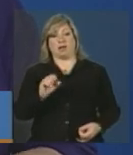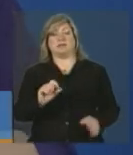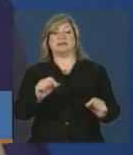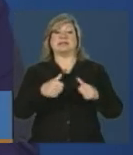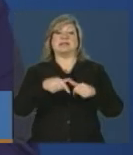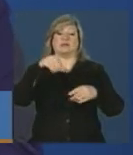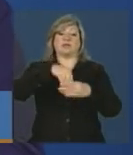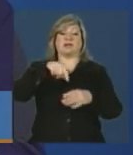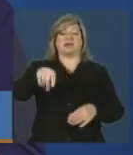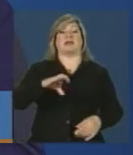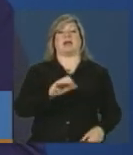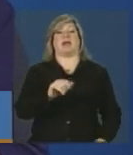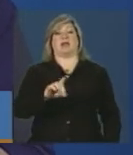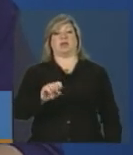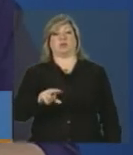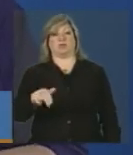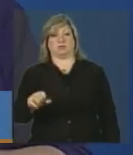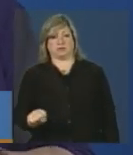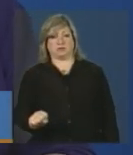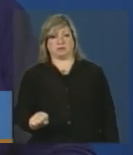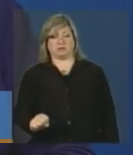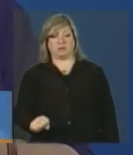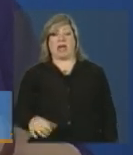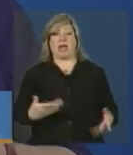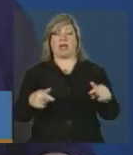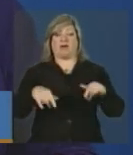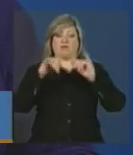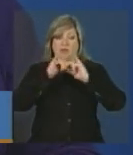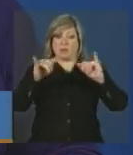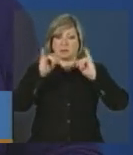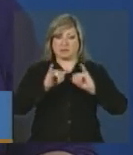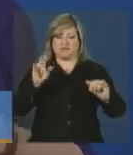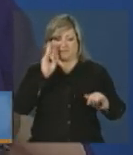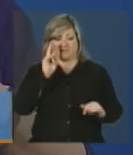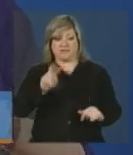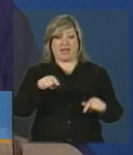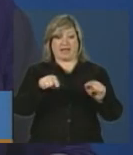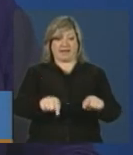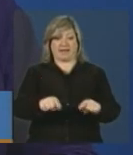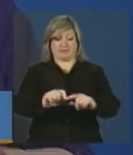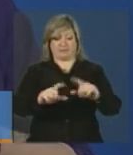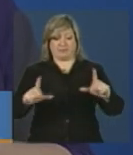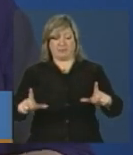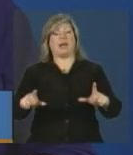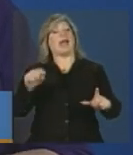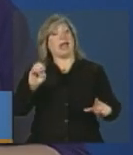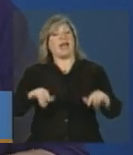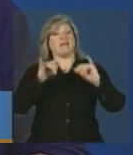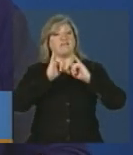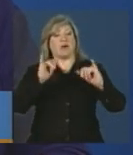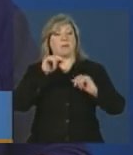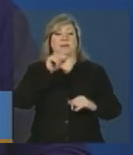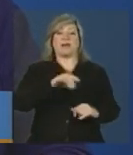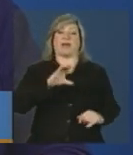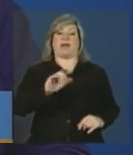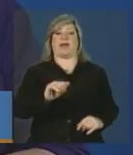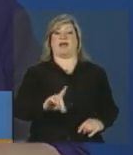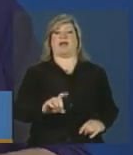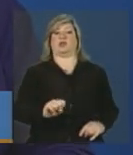lá no CadSuas. Então, a informação que ele vai ver ali são as informações do